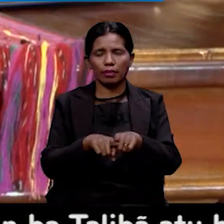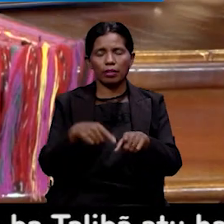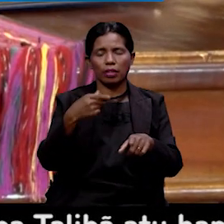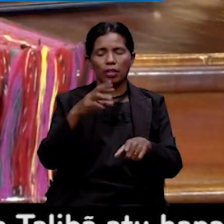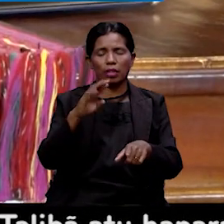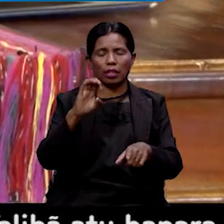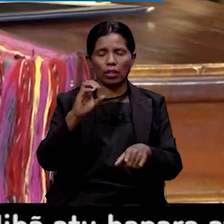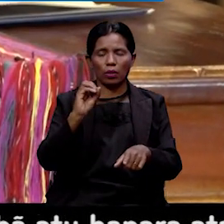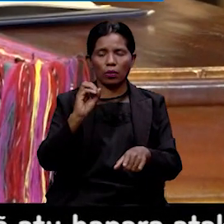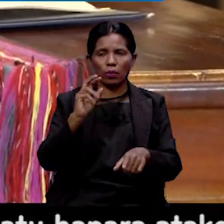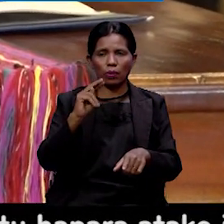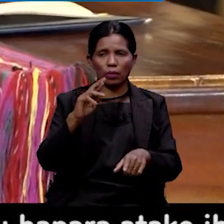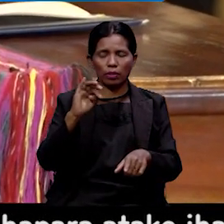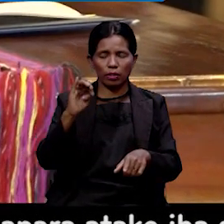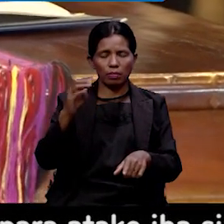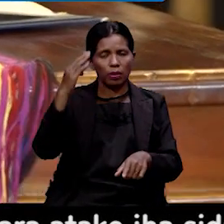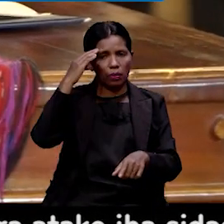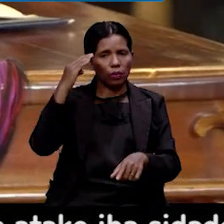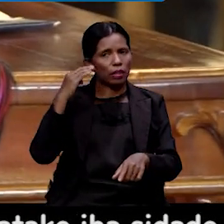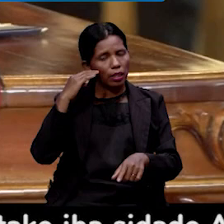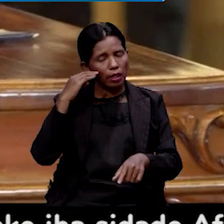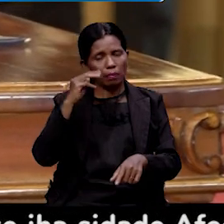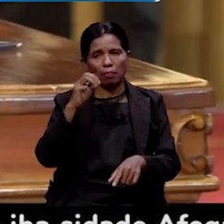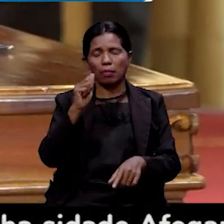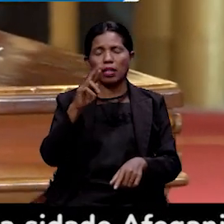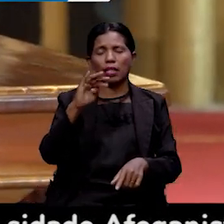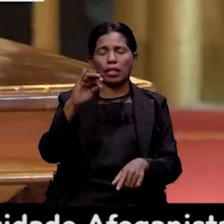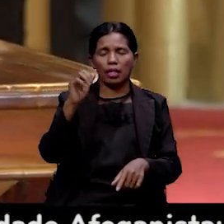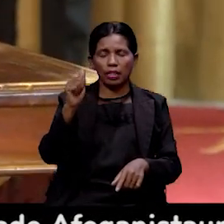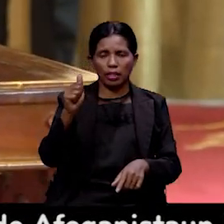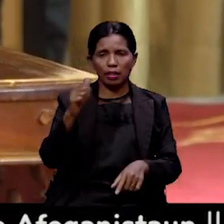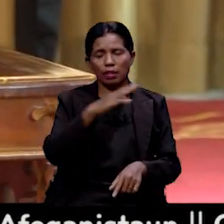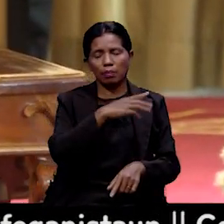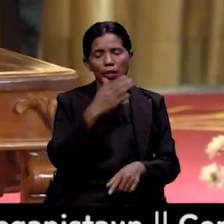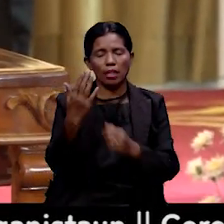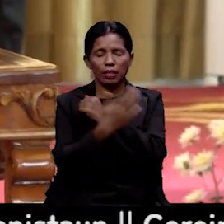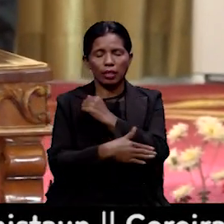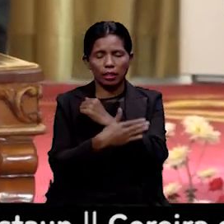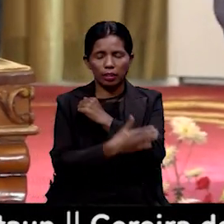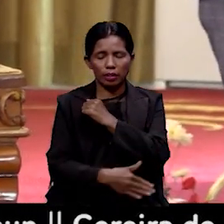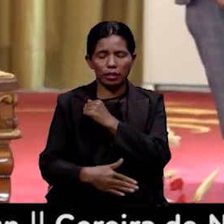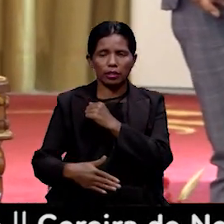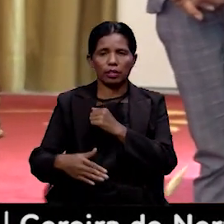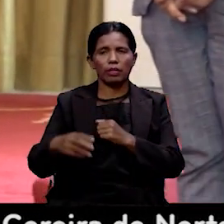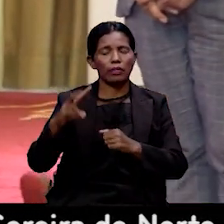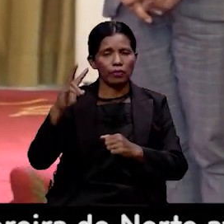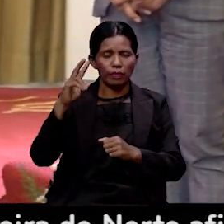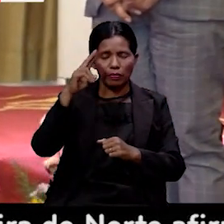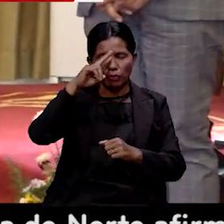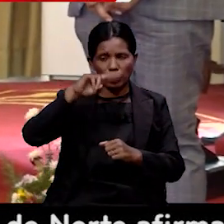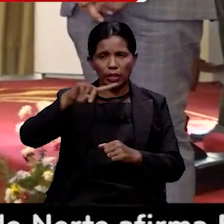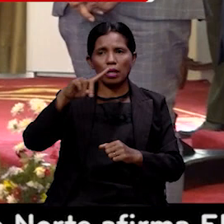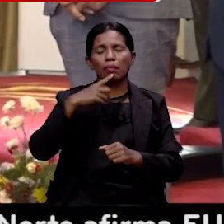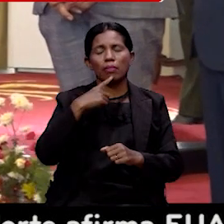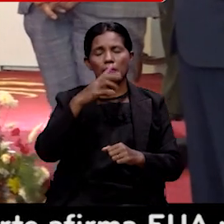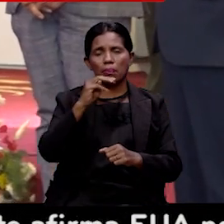Souza, hanes embaixador ba Coreia do Sul, Maria Olinda Cairo, hanes embaixador ba Nação República Socialista Vietname, Marina Ribeiro